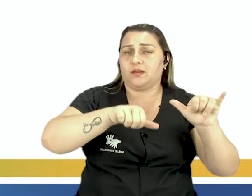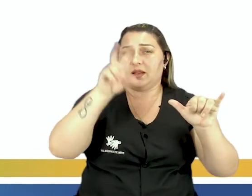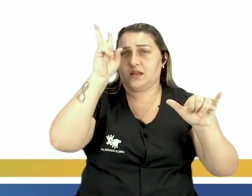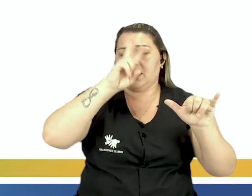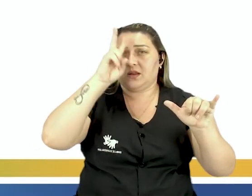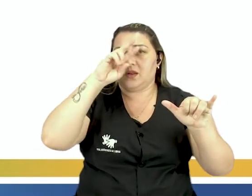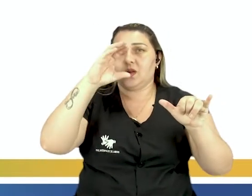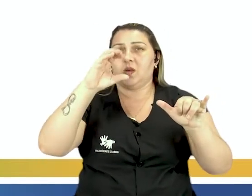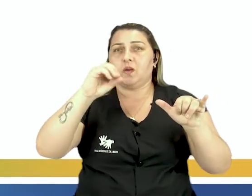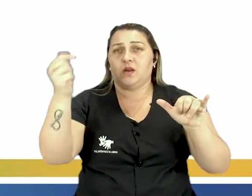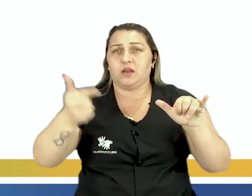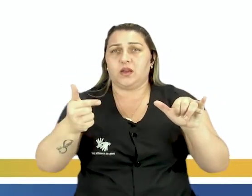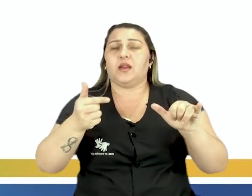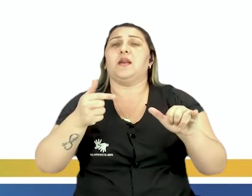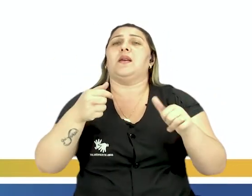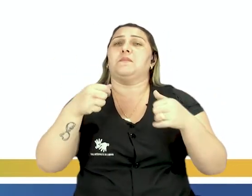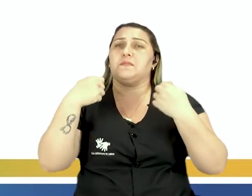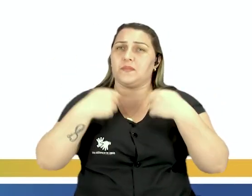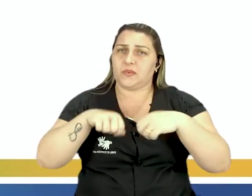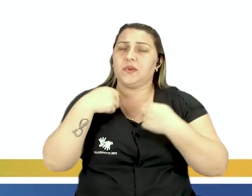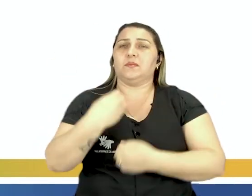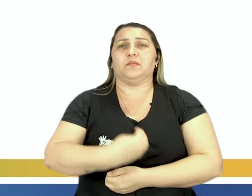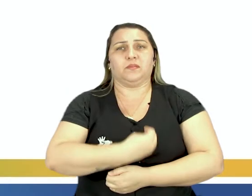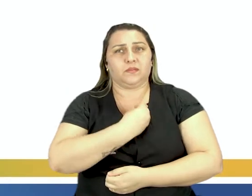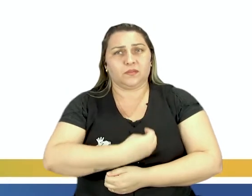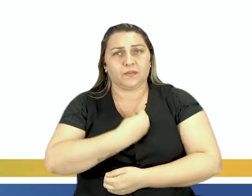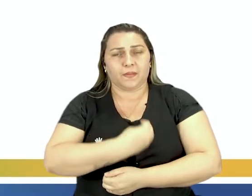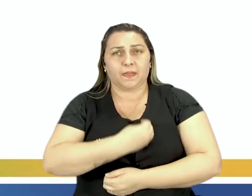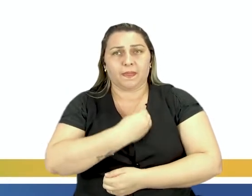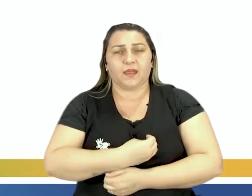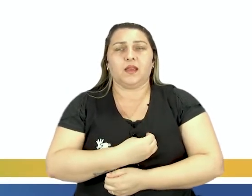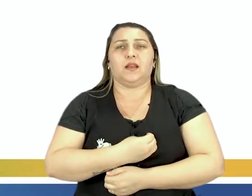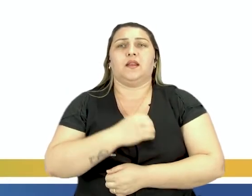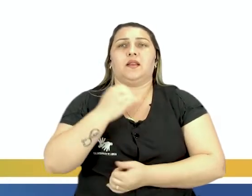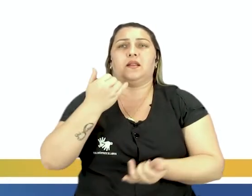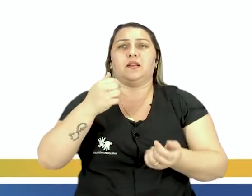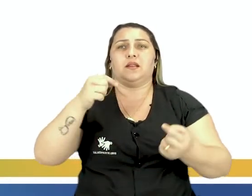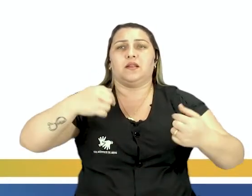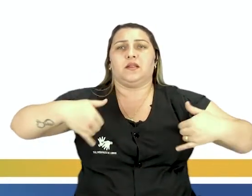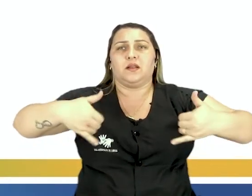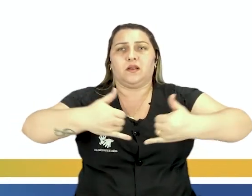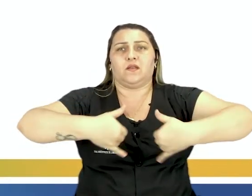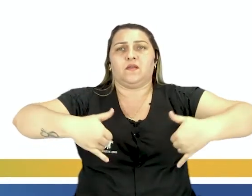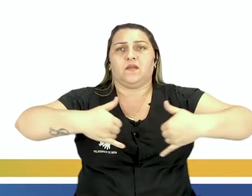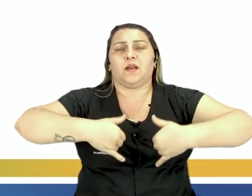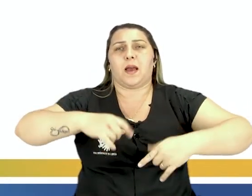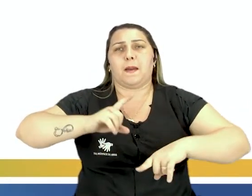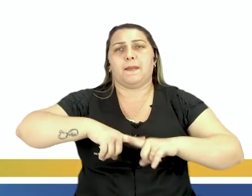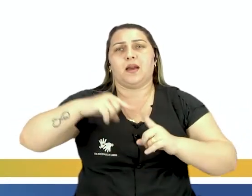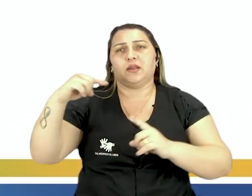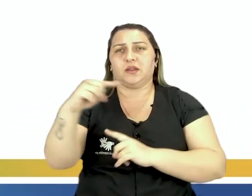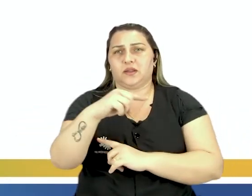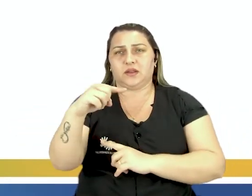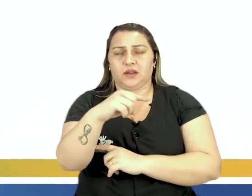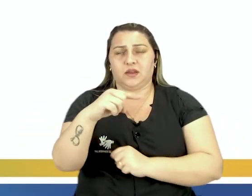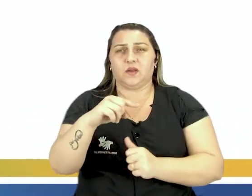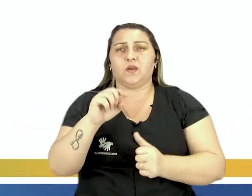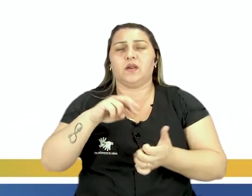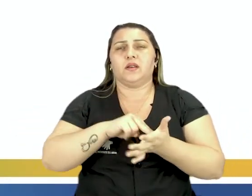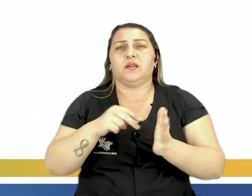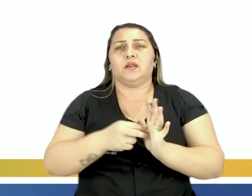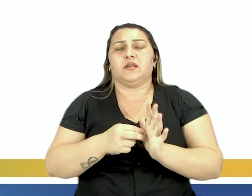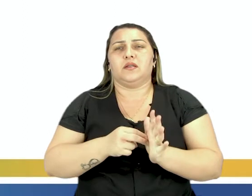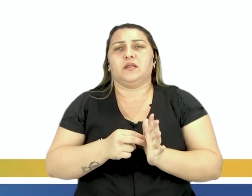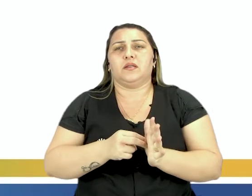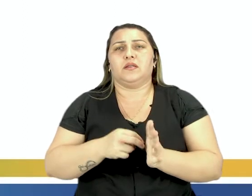que o oxigênio ele é obrigatório, está presente nessa fórmula, porque ele é o mais eletronegativo. O que significa dizer que ele é o